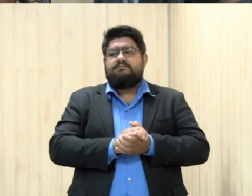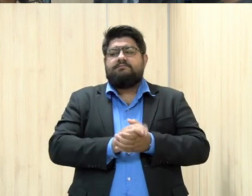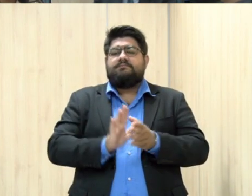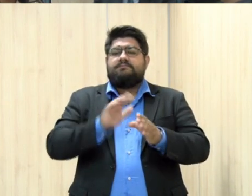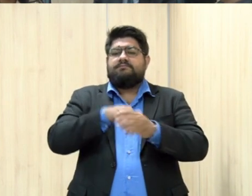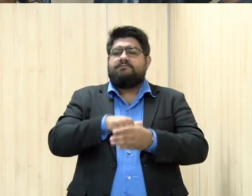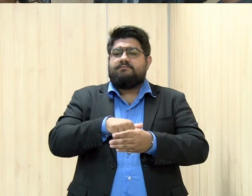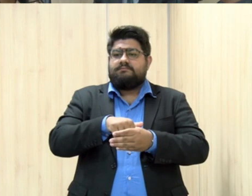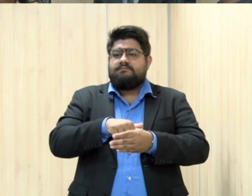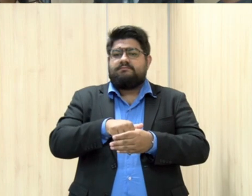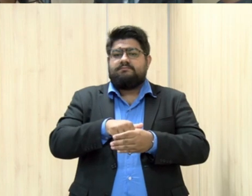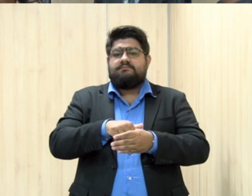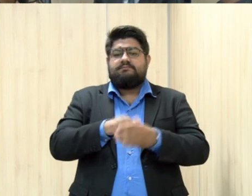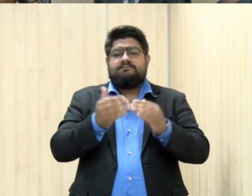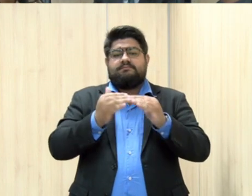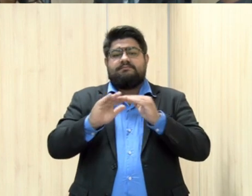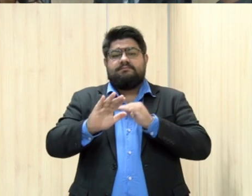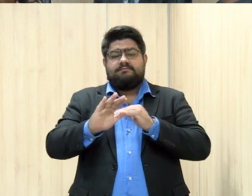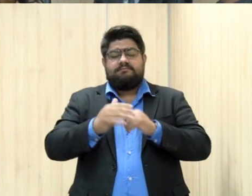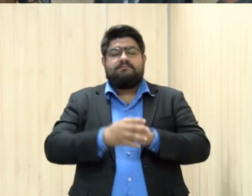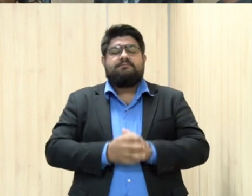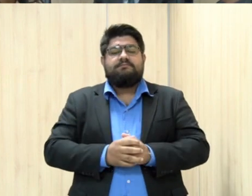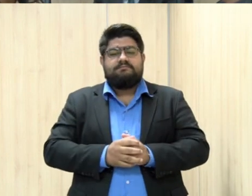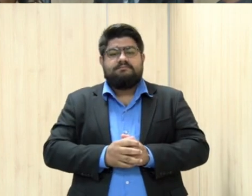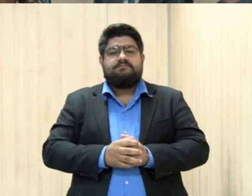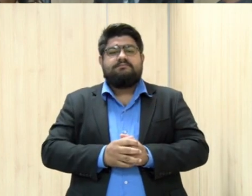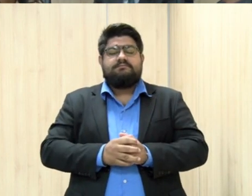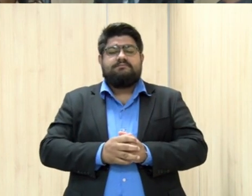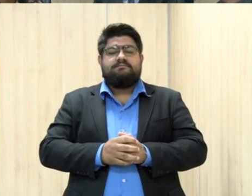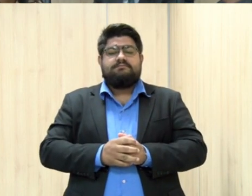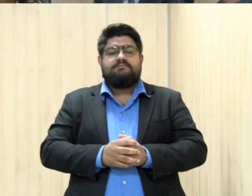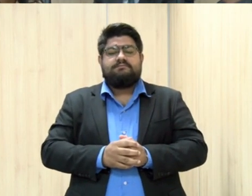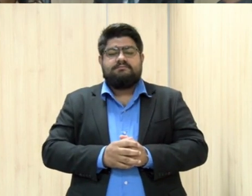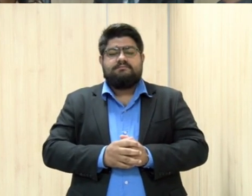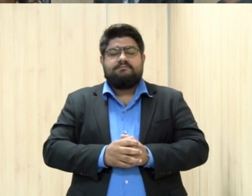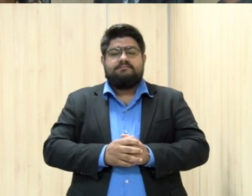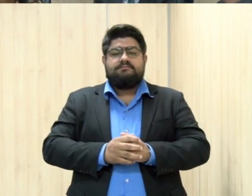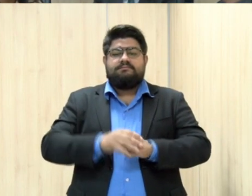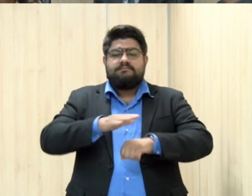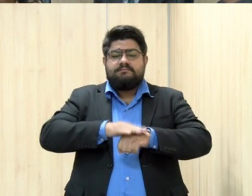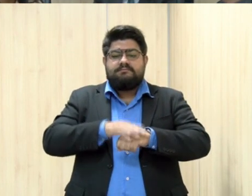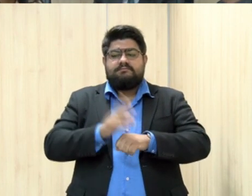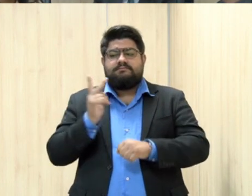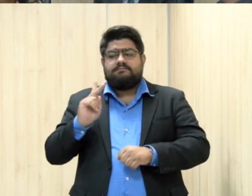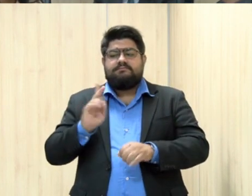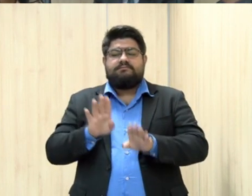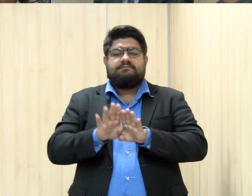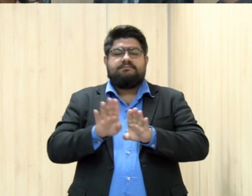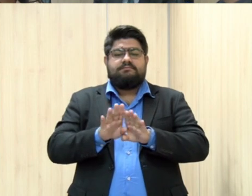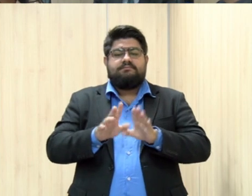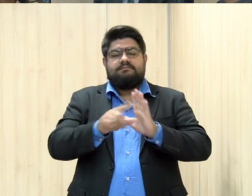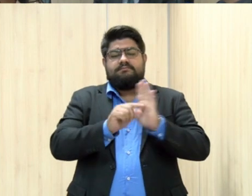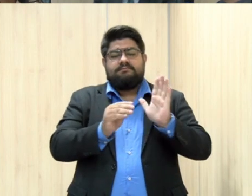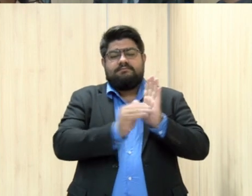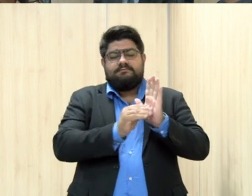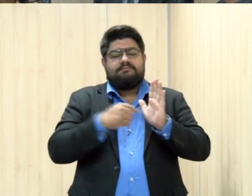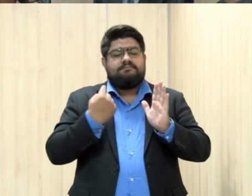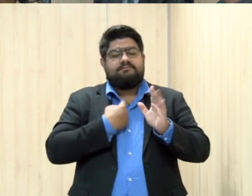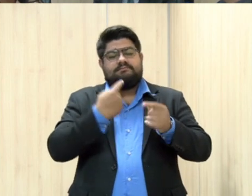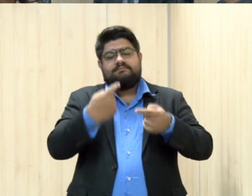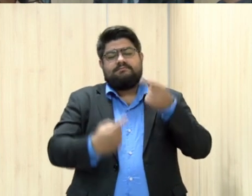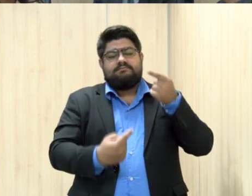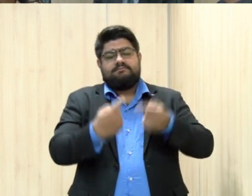um voto um voto de fergente fazer sendo de autoria também de vossa excelência a emenda e a gente